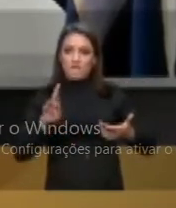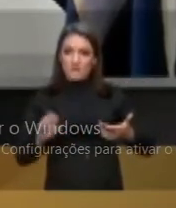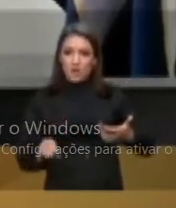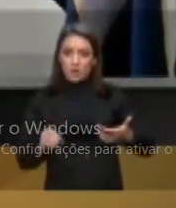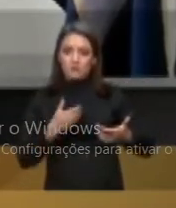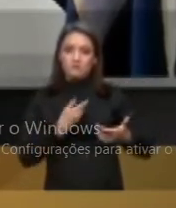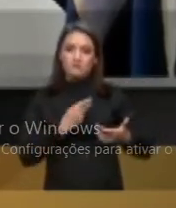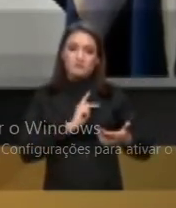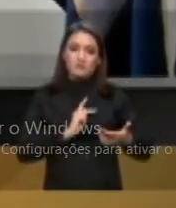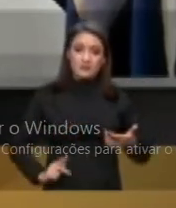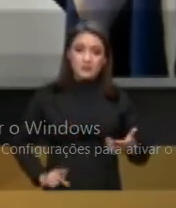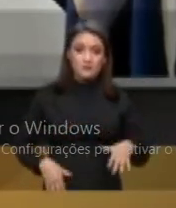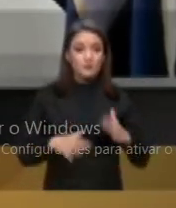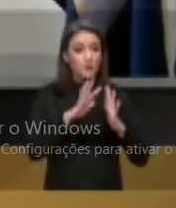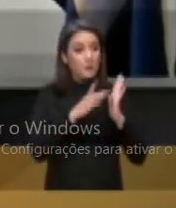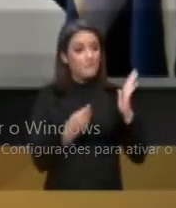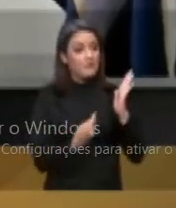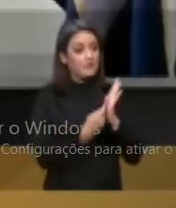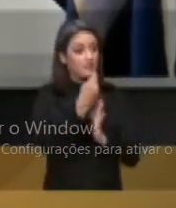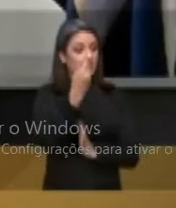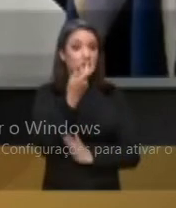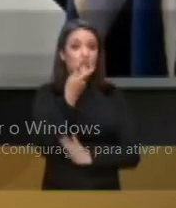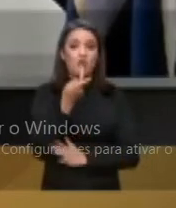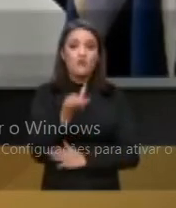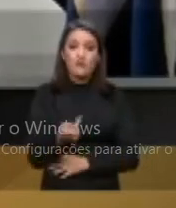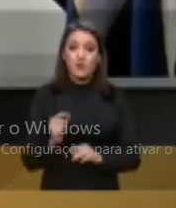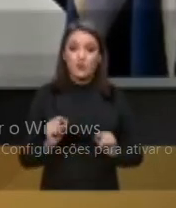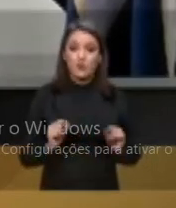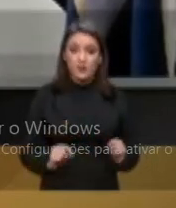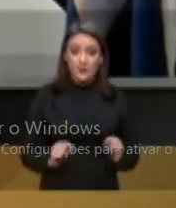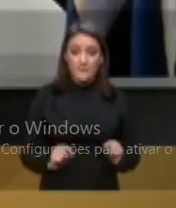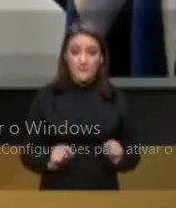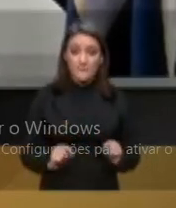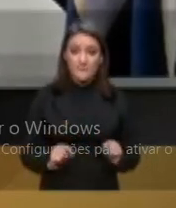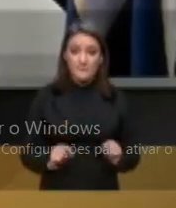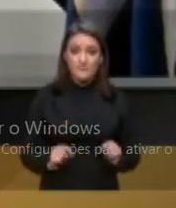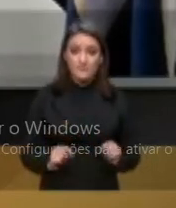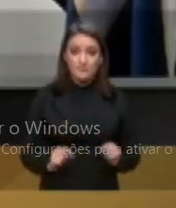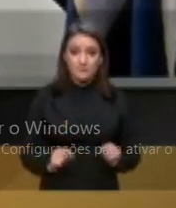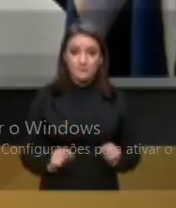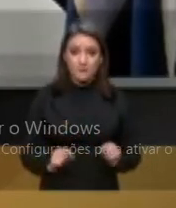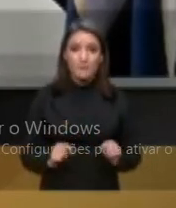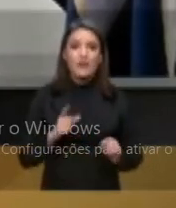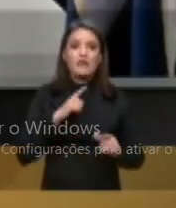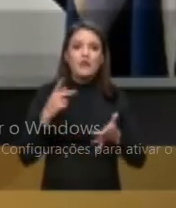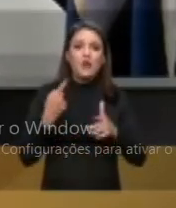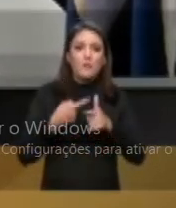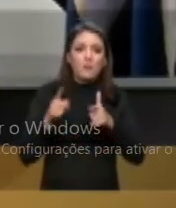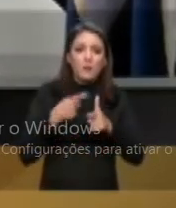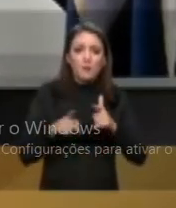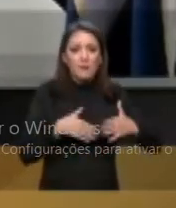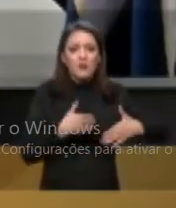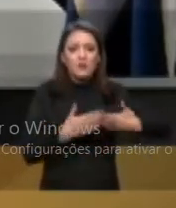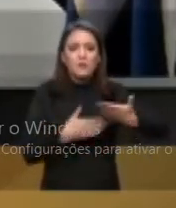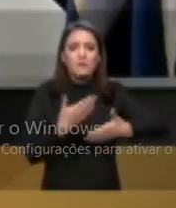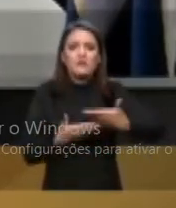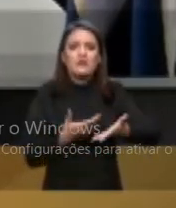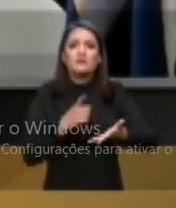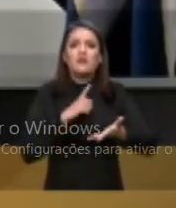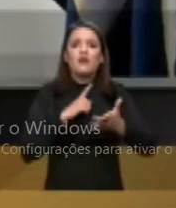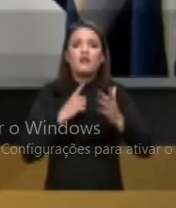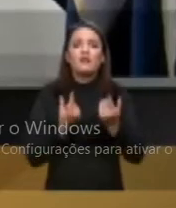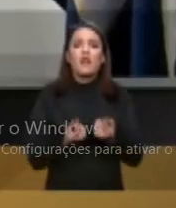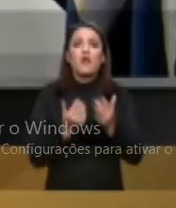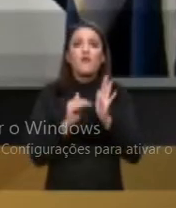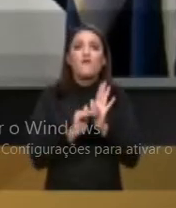dos deputados e senadores. A petição inicial deduz, primordialmente, a pecha de vício formal